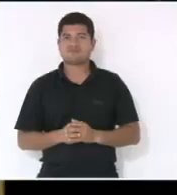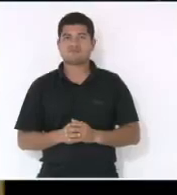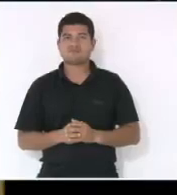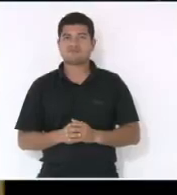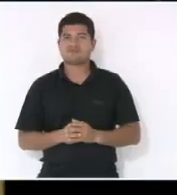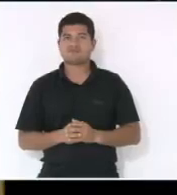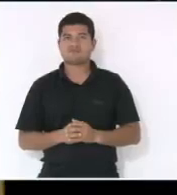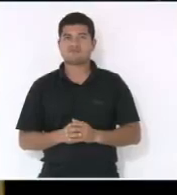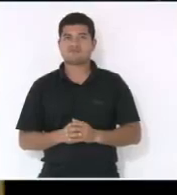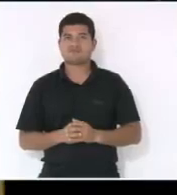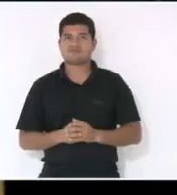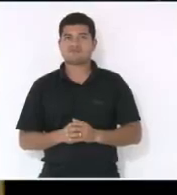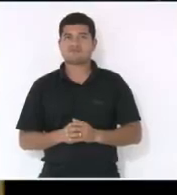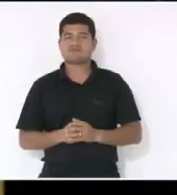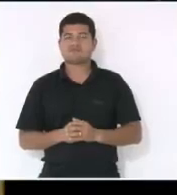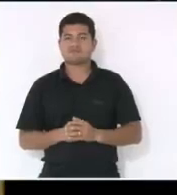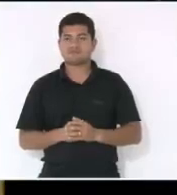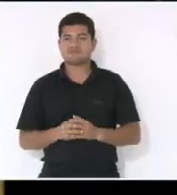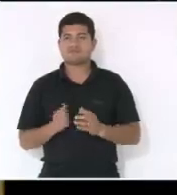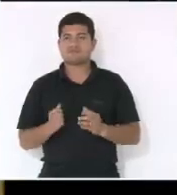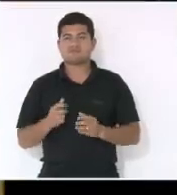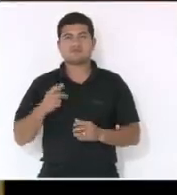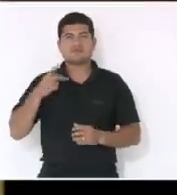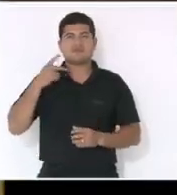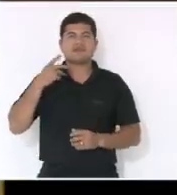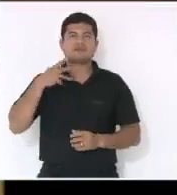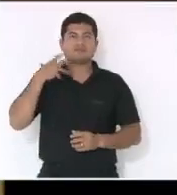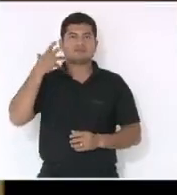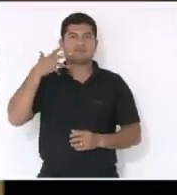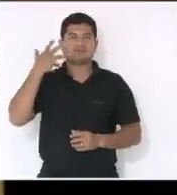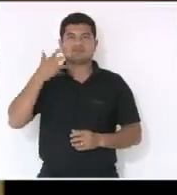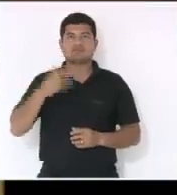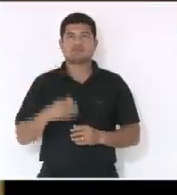Está concedida a palavra, presidente.